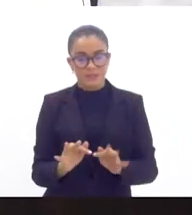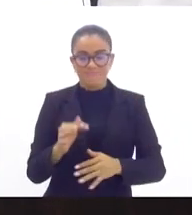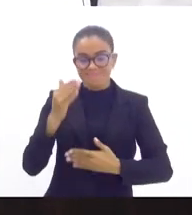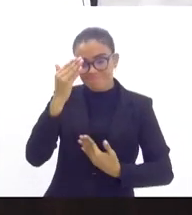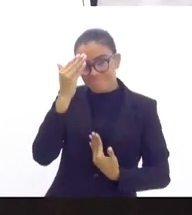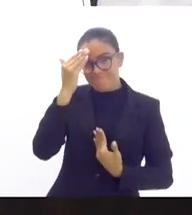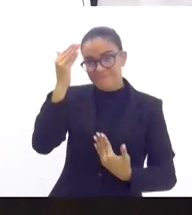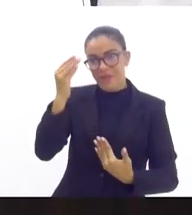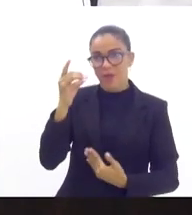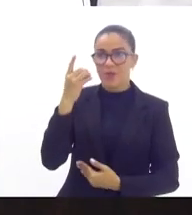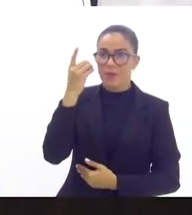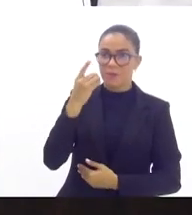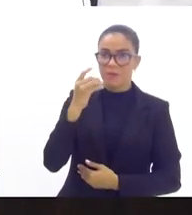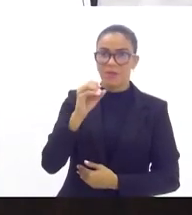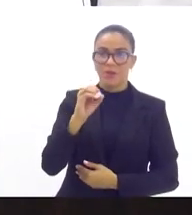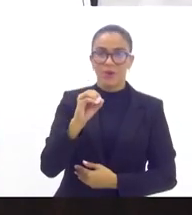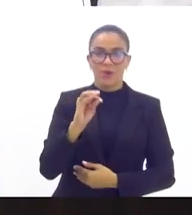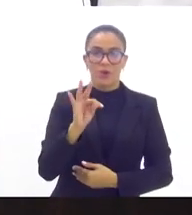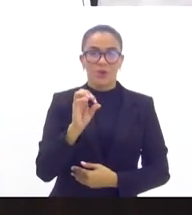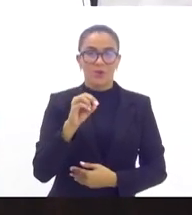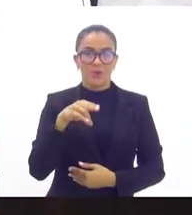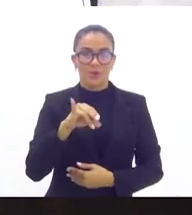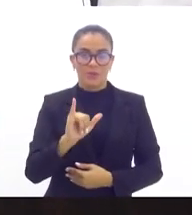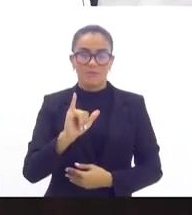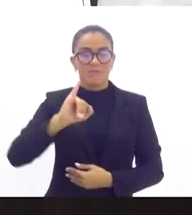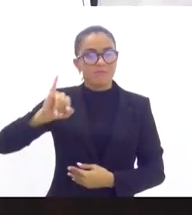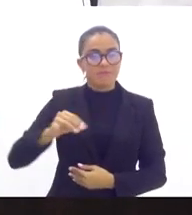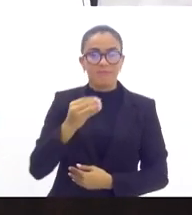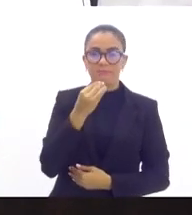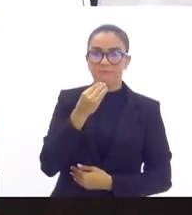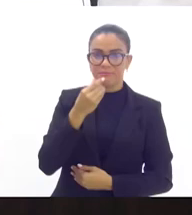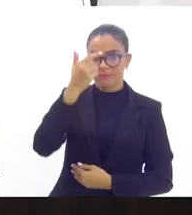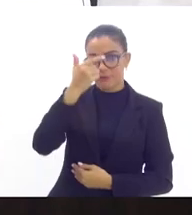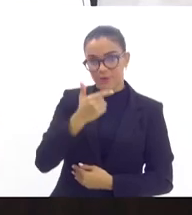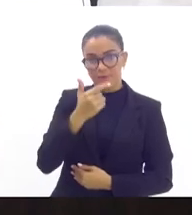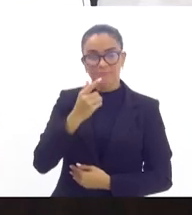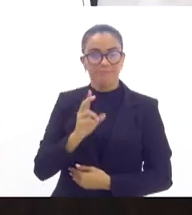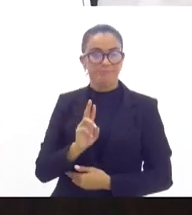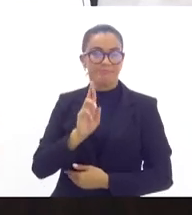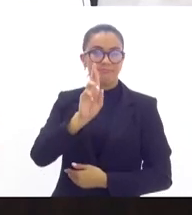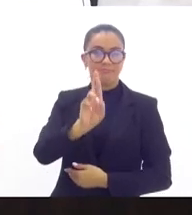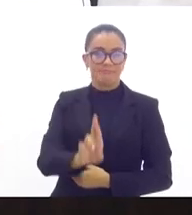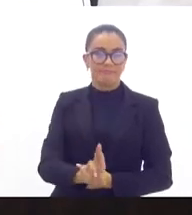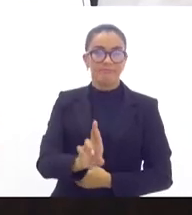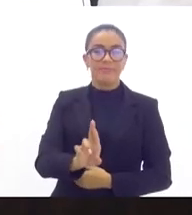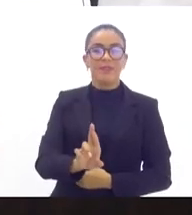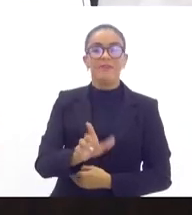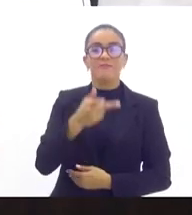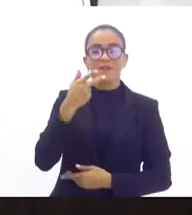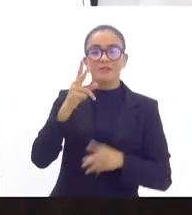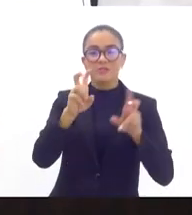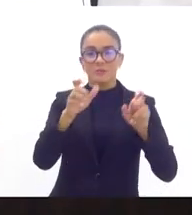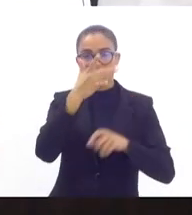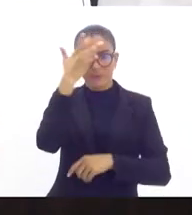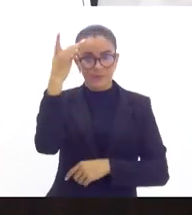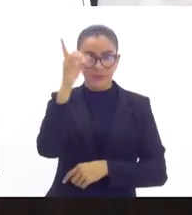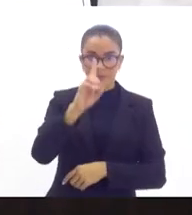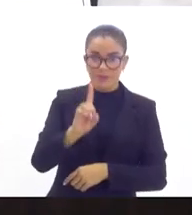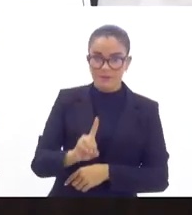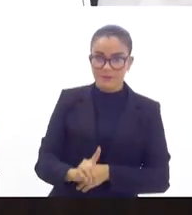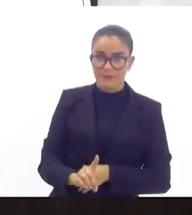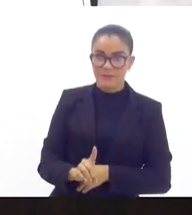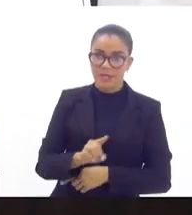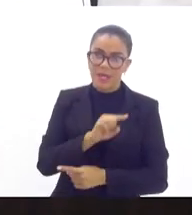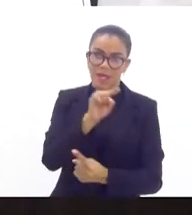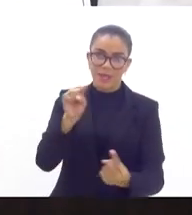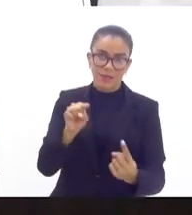ao Deputado Antônio pela oportunidade de estar aqui falando sobre a pessoa com deficiência que é a